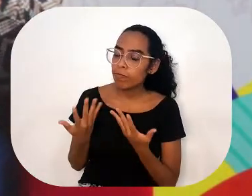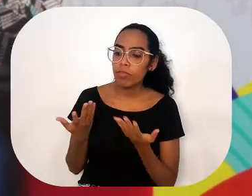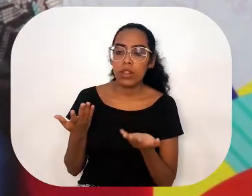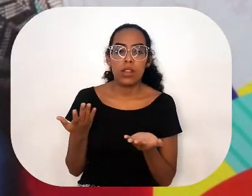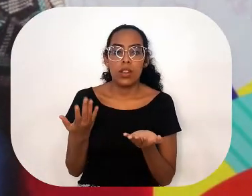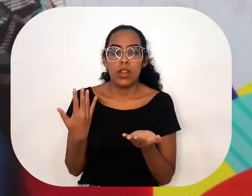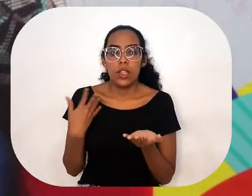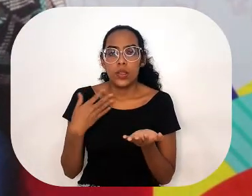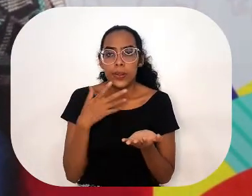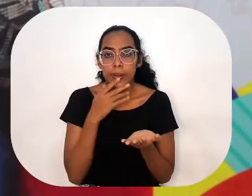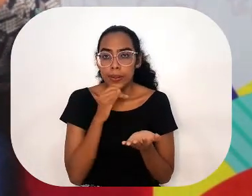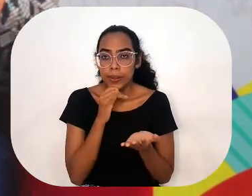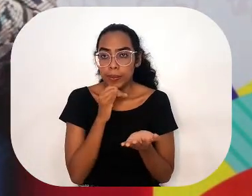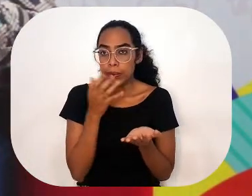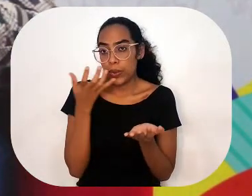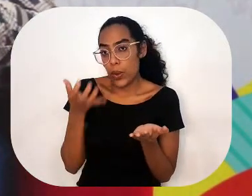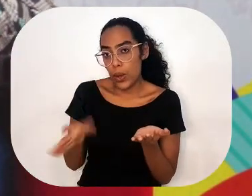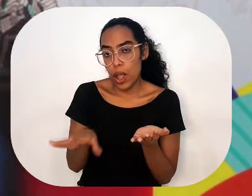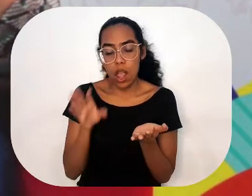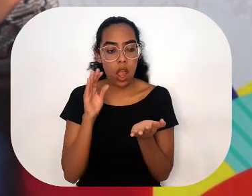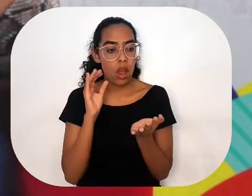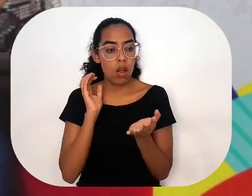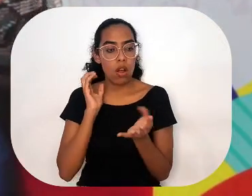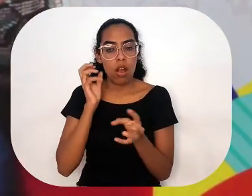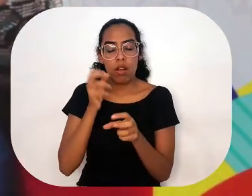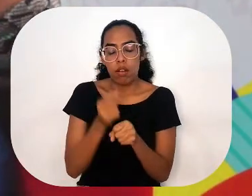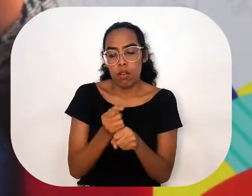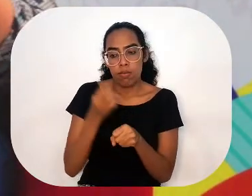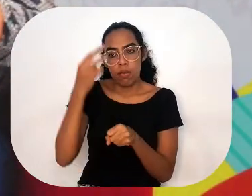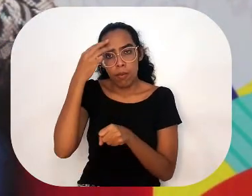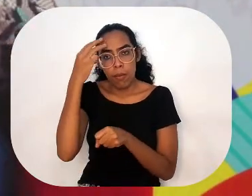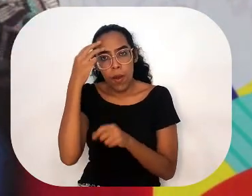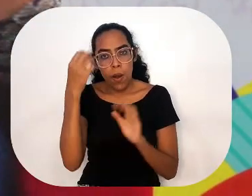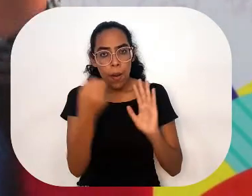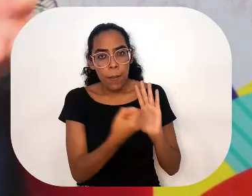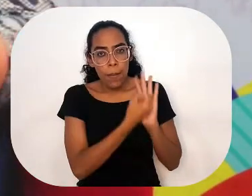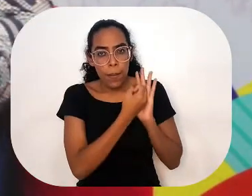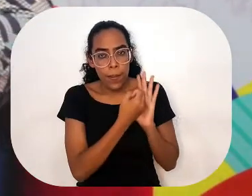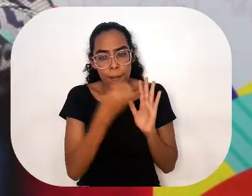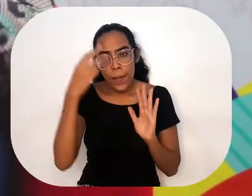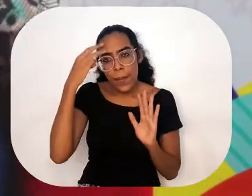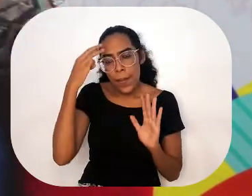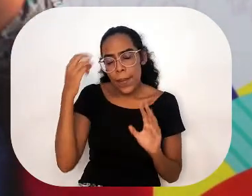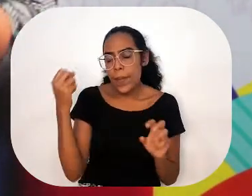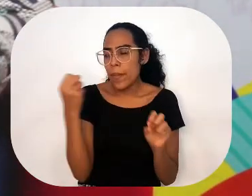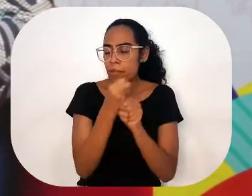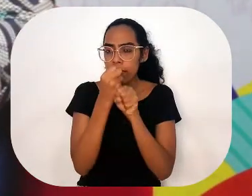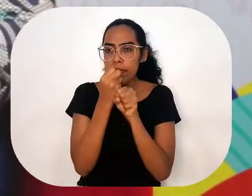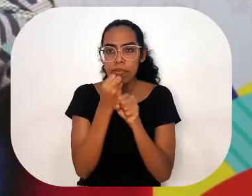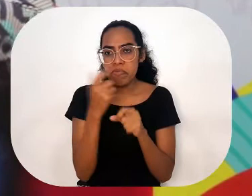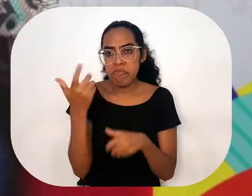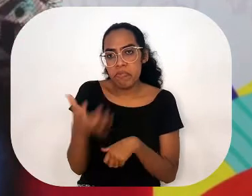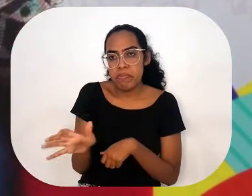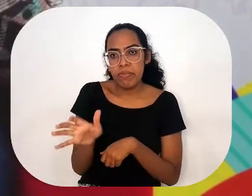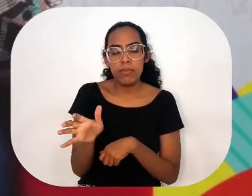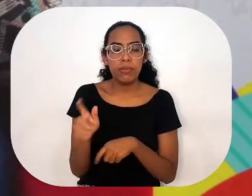né Tiago que não se interessa por produzir né é Memórias de deixar Memórias de escrever